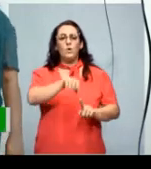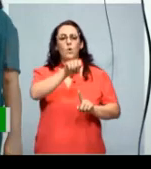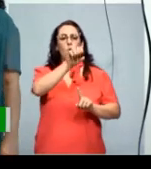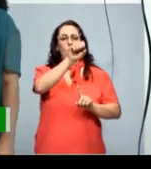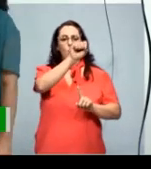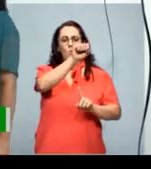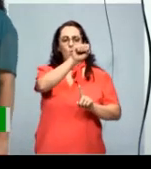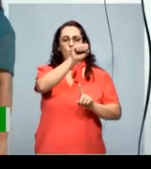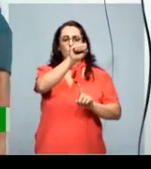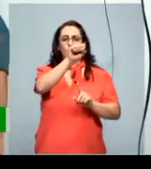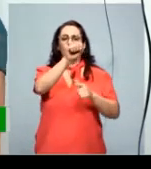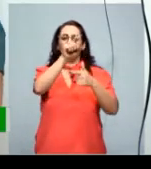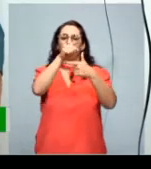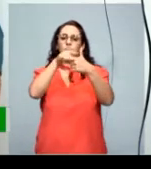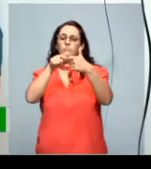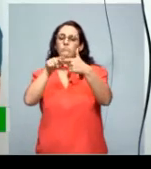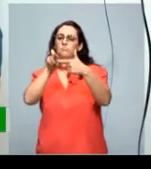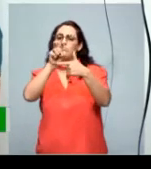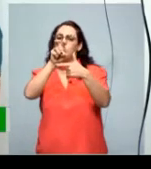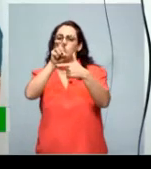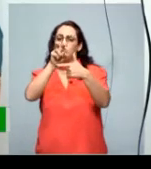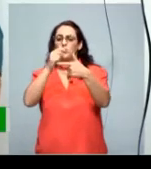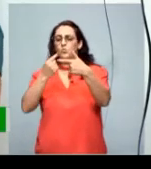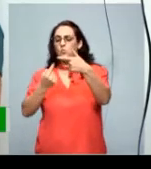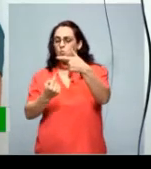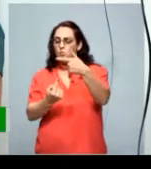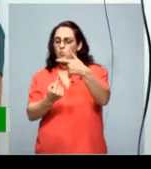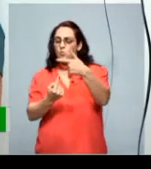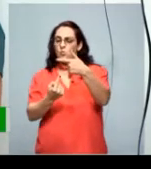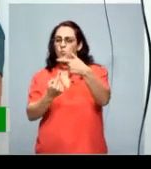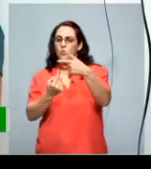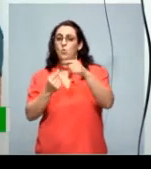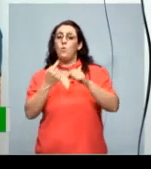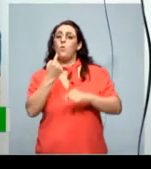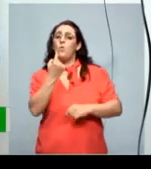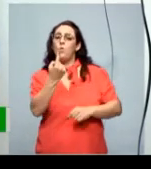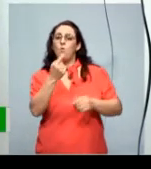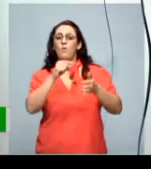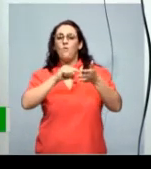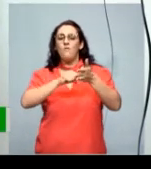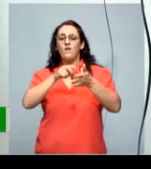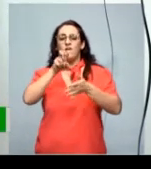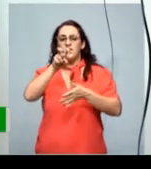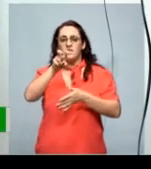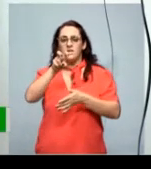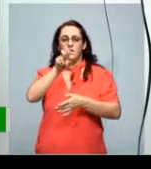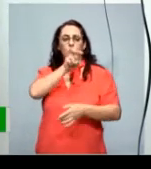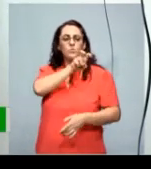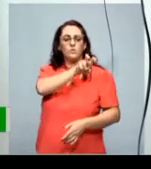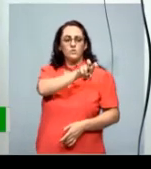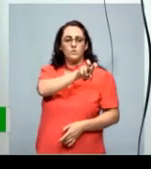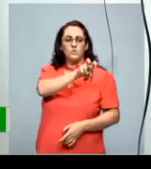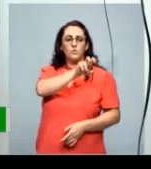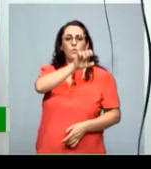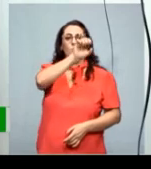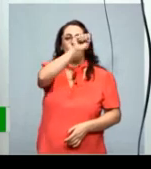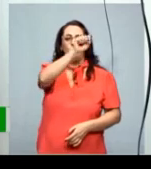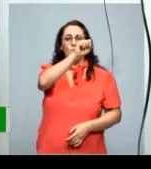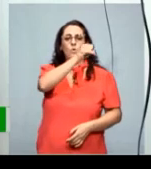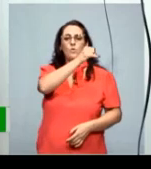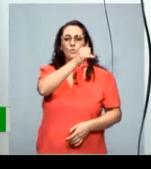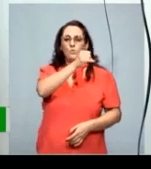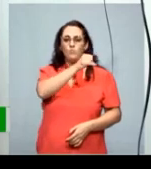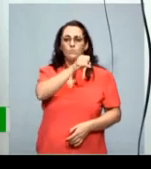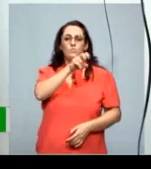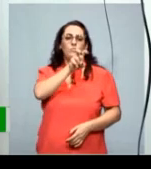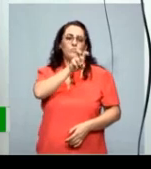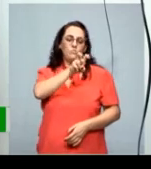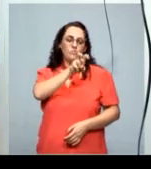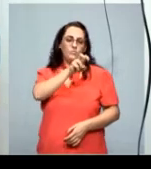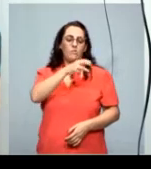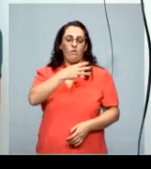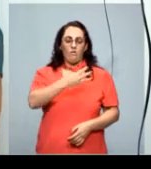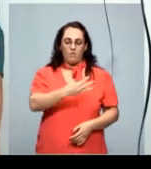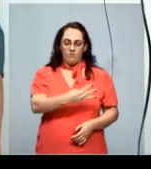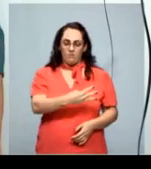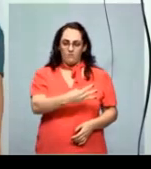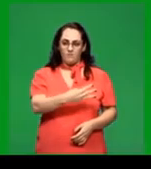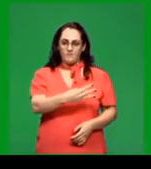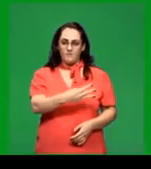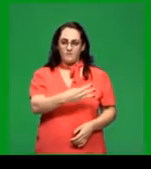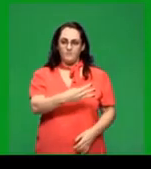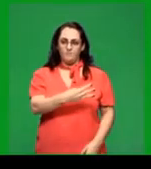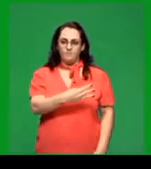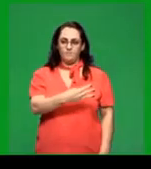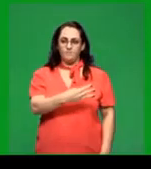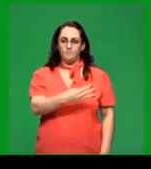por 5 dá 1. 1 vezes 5 dá 5. Eu vou passar para cá, vou subtrair.